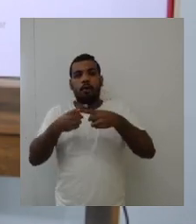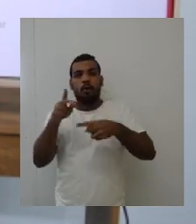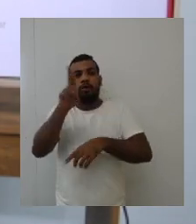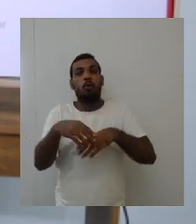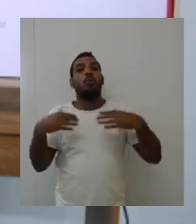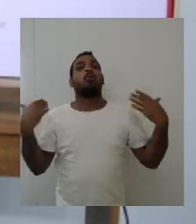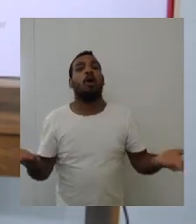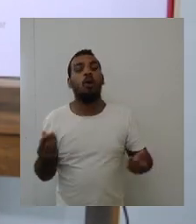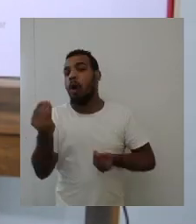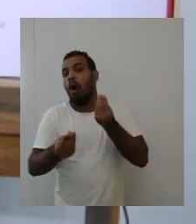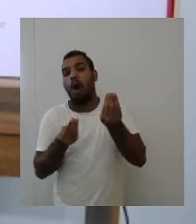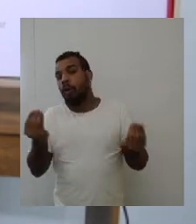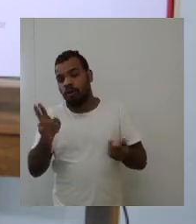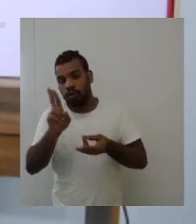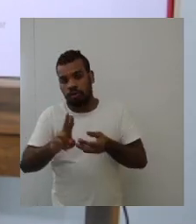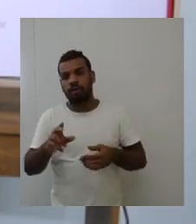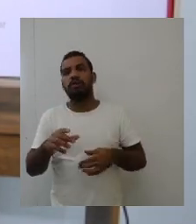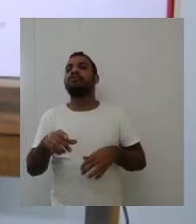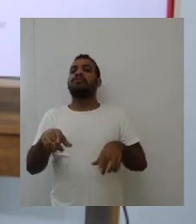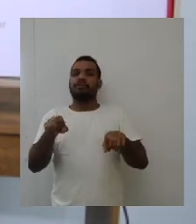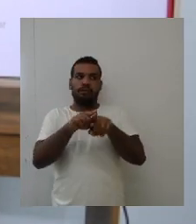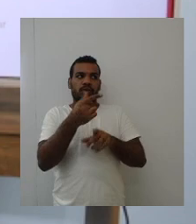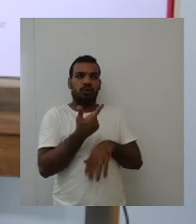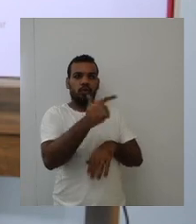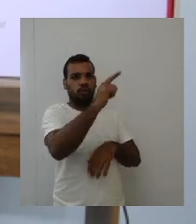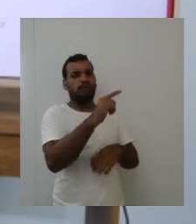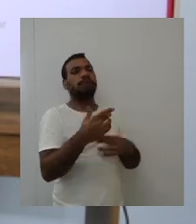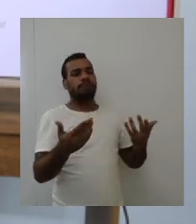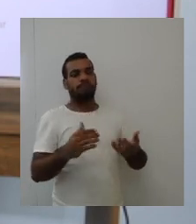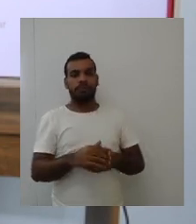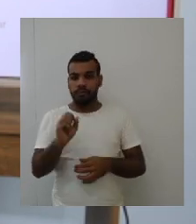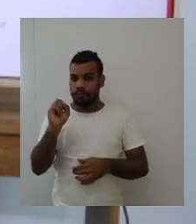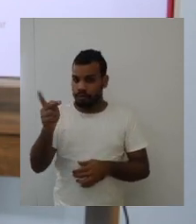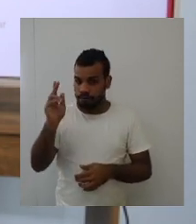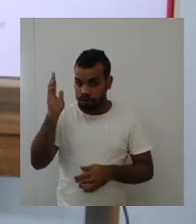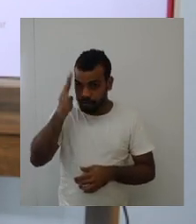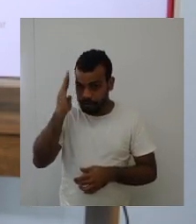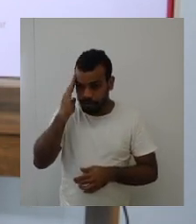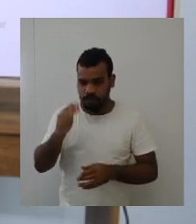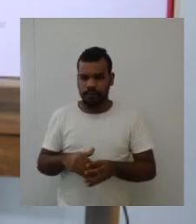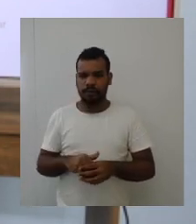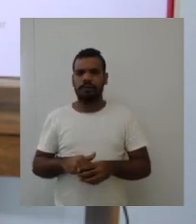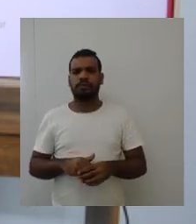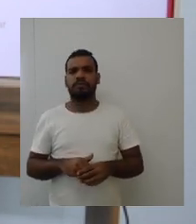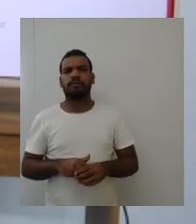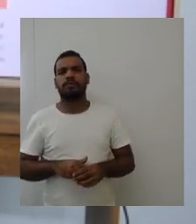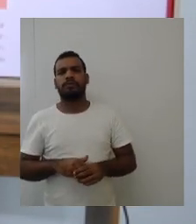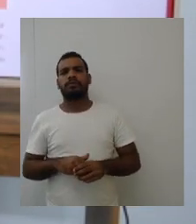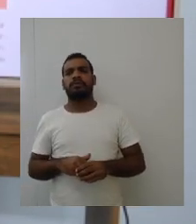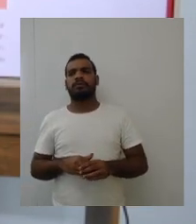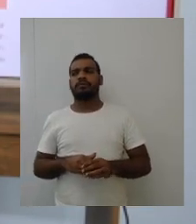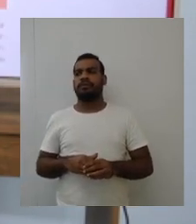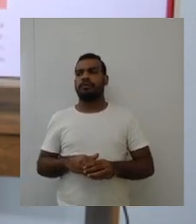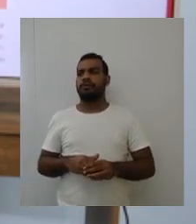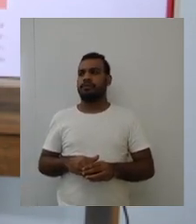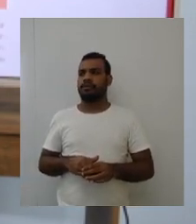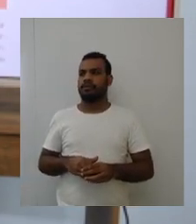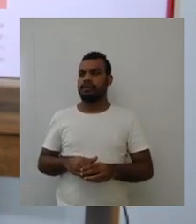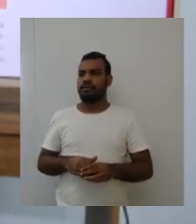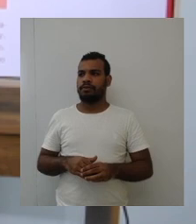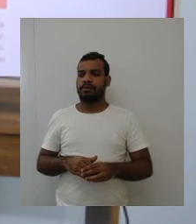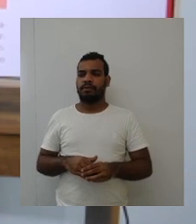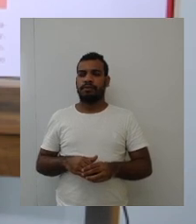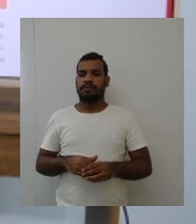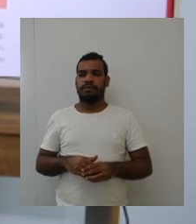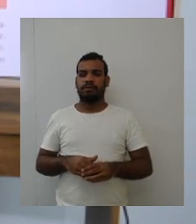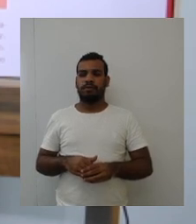como utilizar. A mesma coisa com outras conjunções. Ok? Vamos passar para a gente seguir e caminhar,